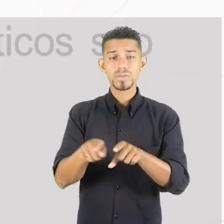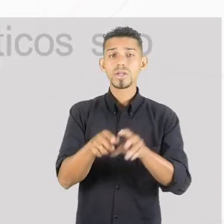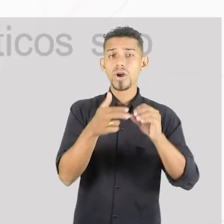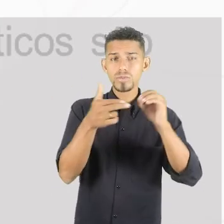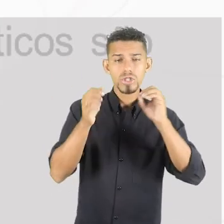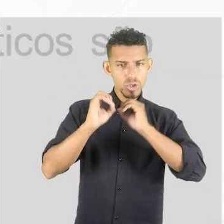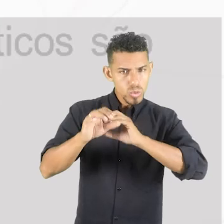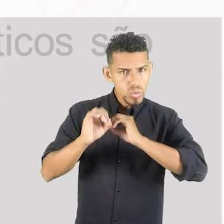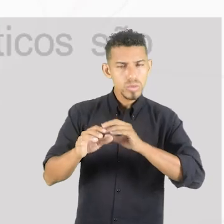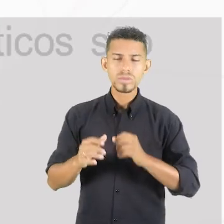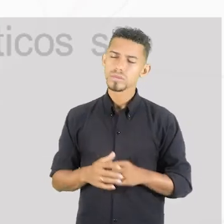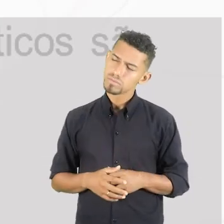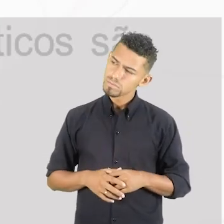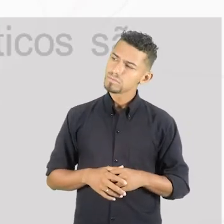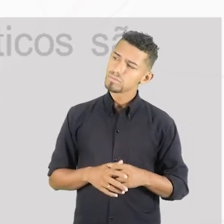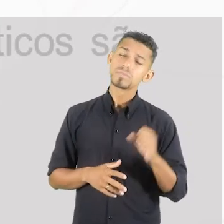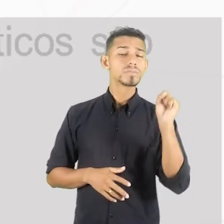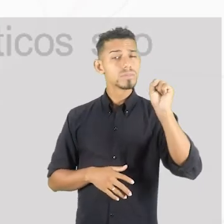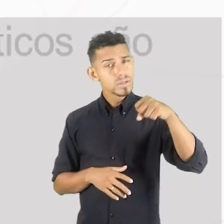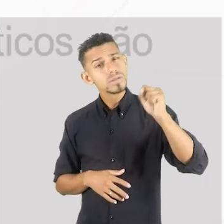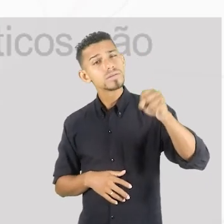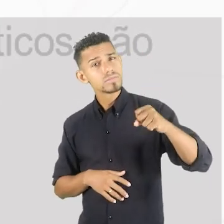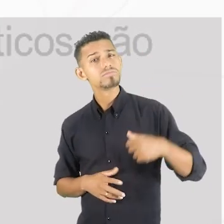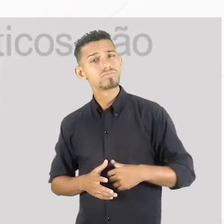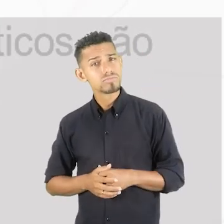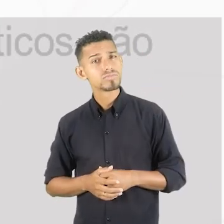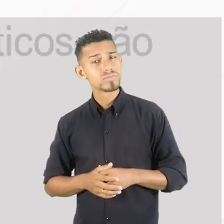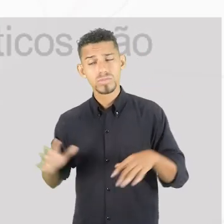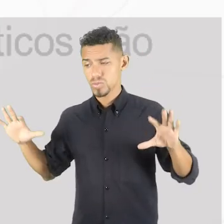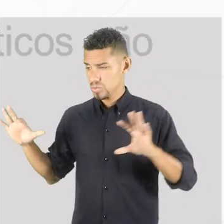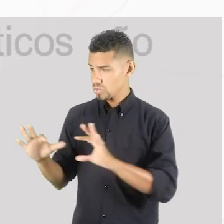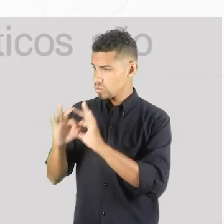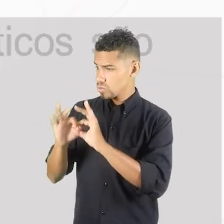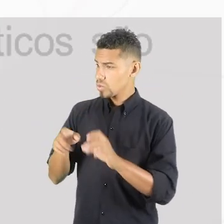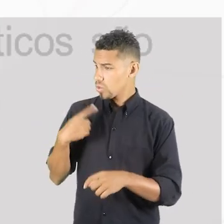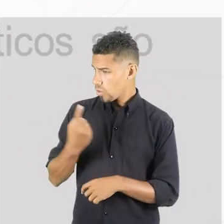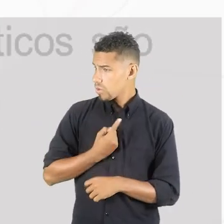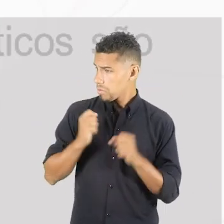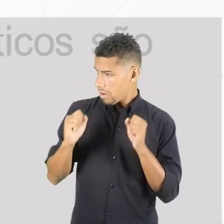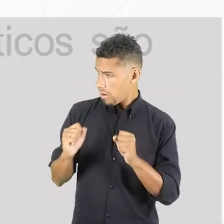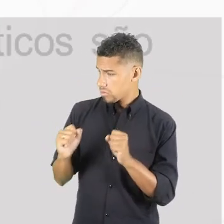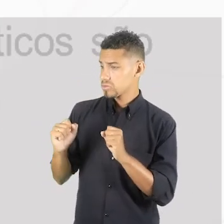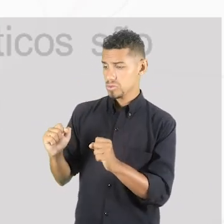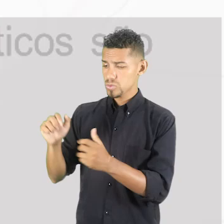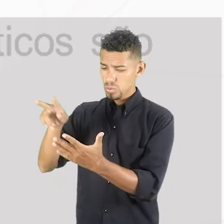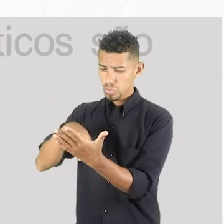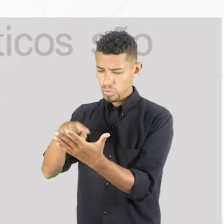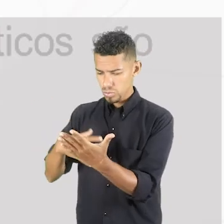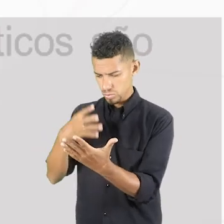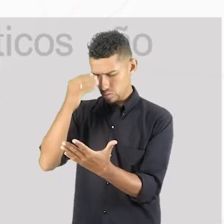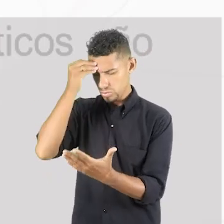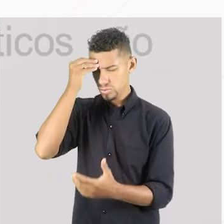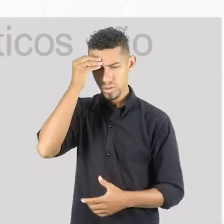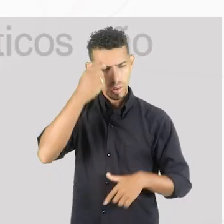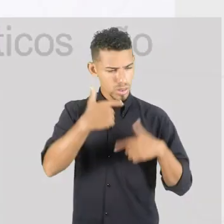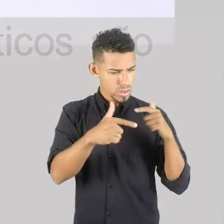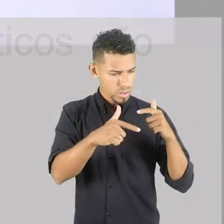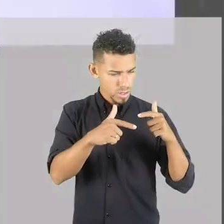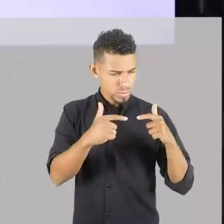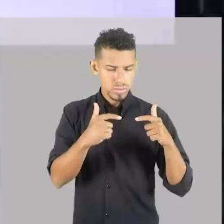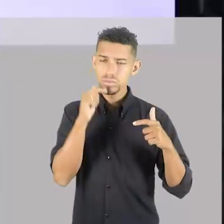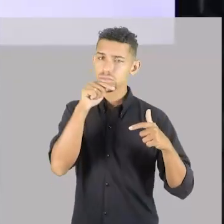de ensino? Sim, porque no momento que ela associou, que nós podemos também associar ao trabalho sobre